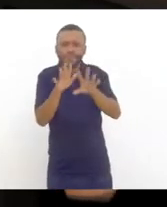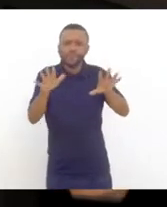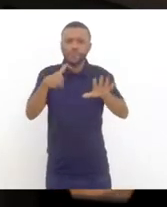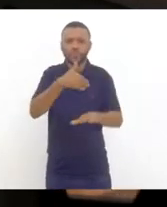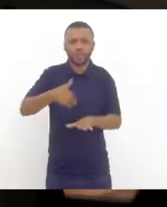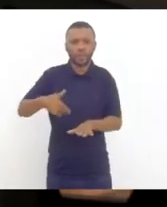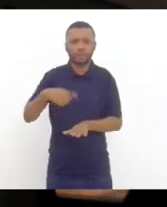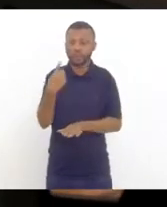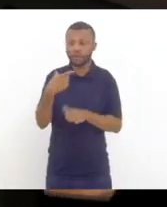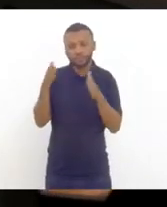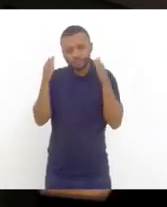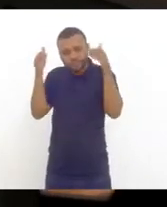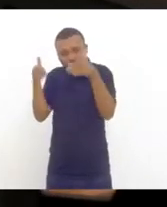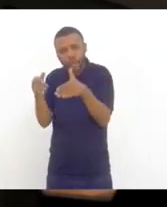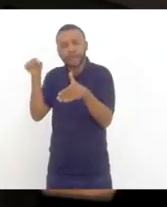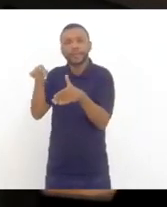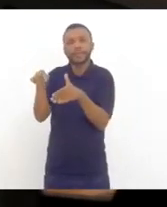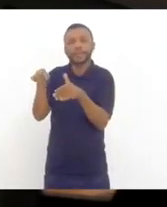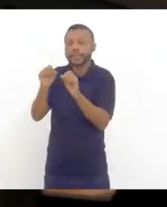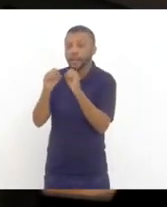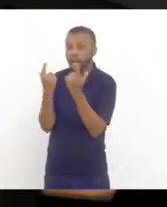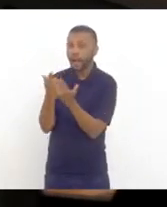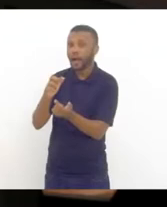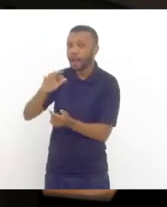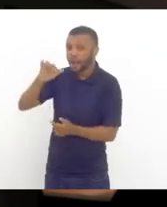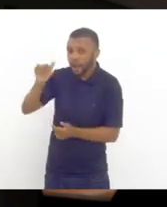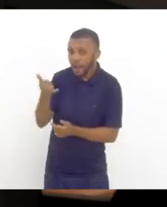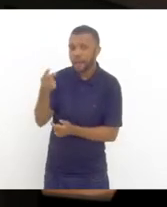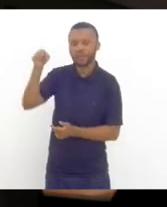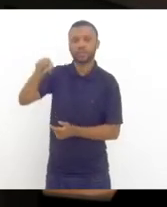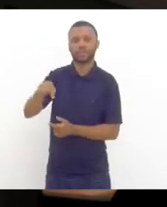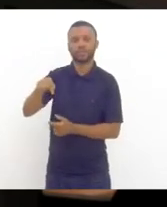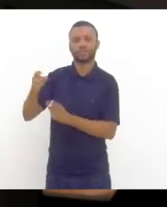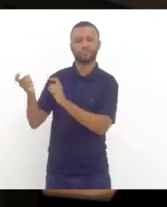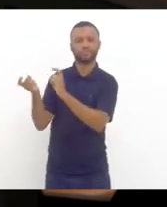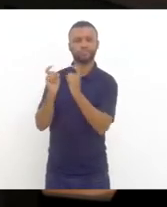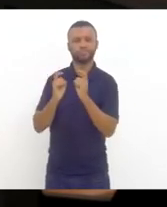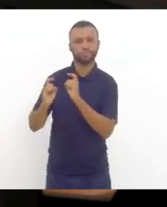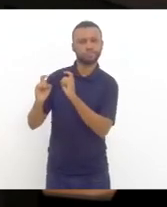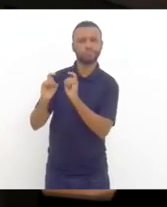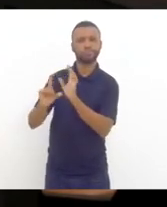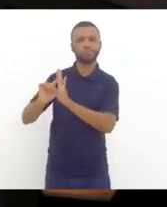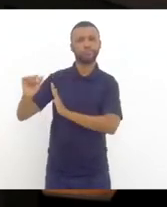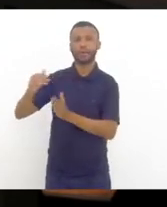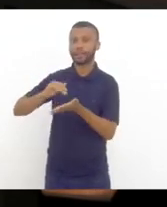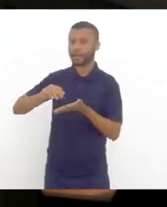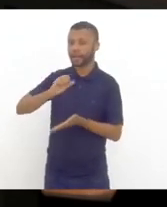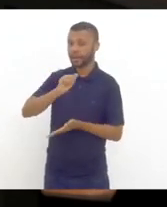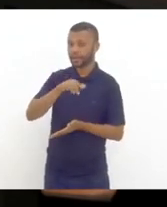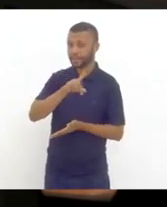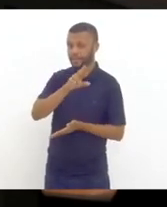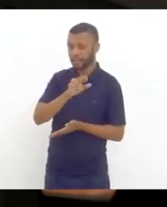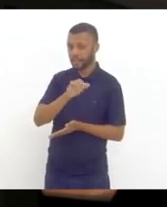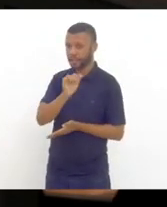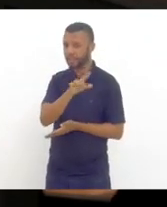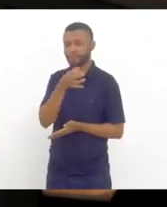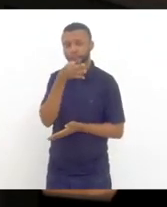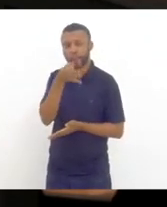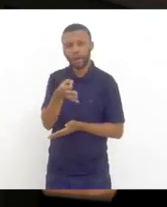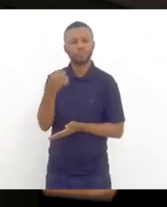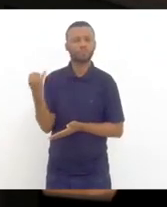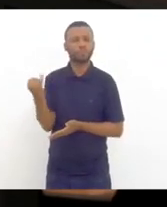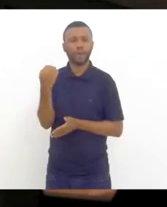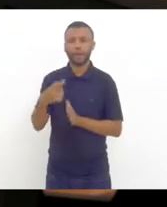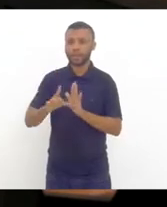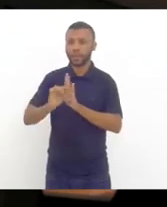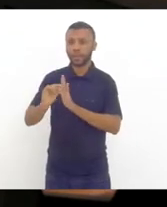deve focar aqui nessa casa de leis, primeiro a secretária Andréia coloca de uma forma muito importante, essa lei